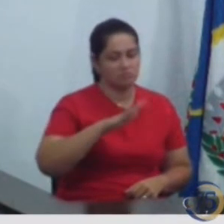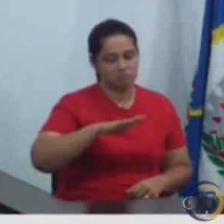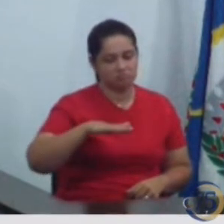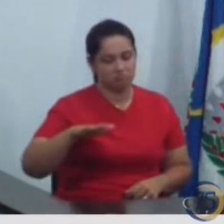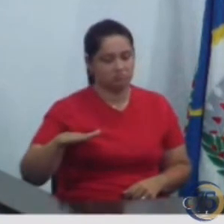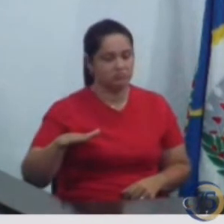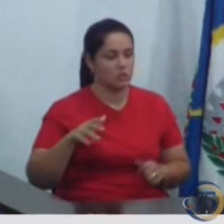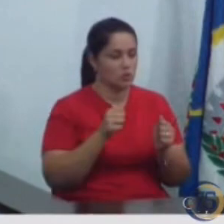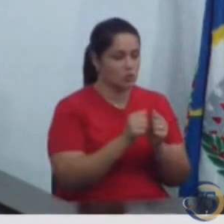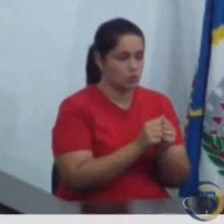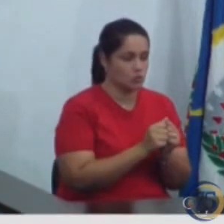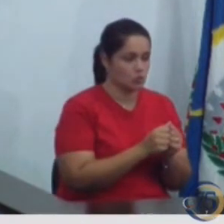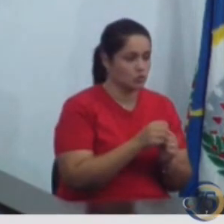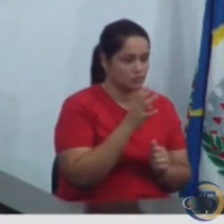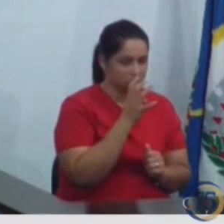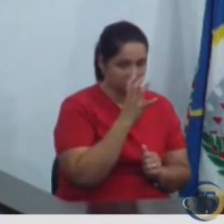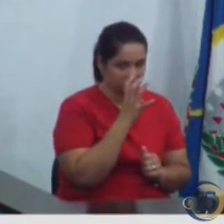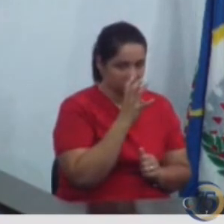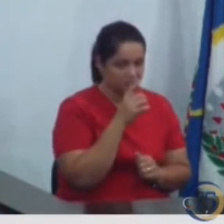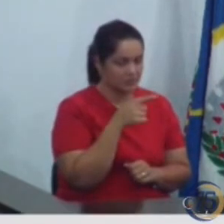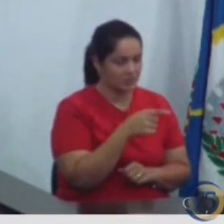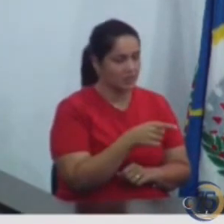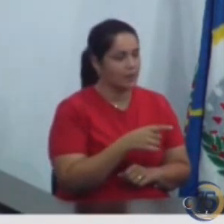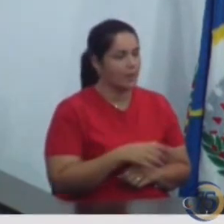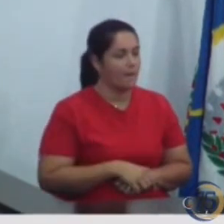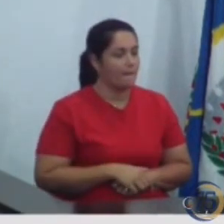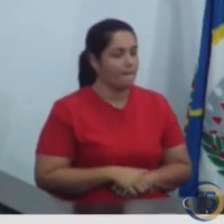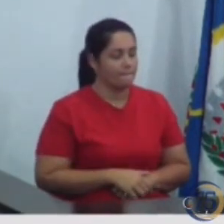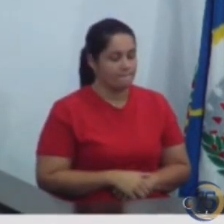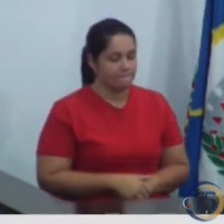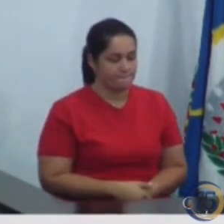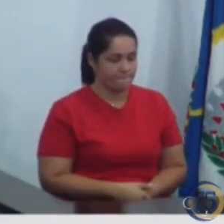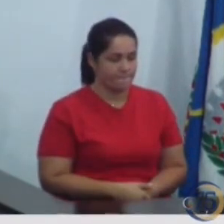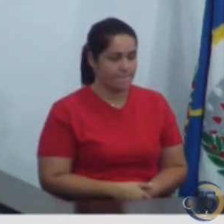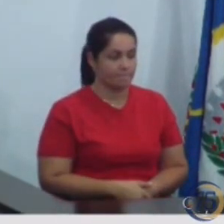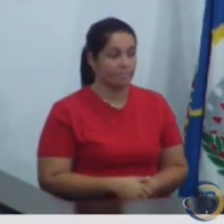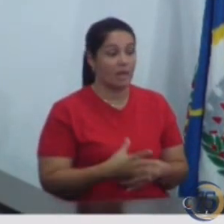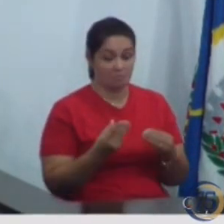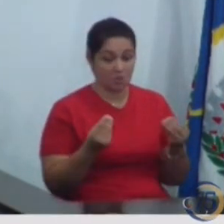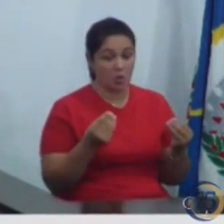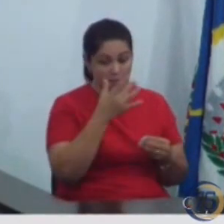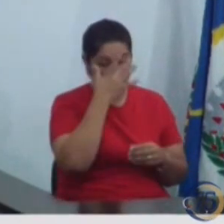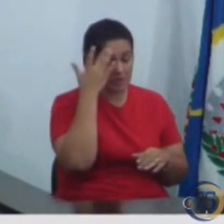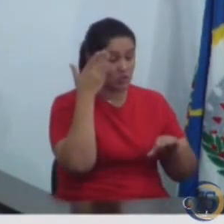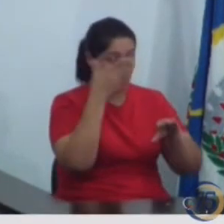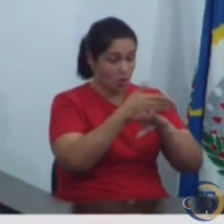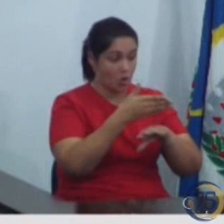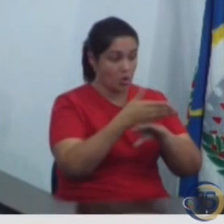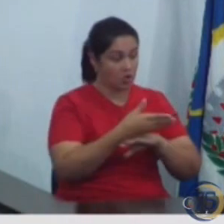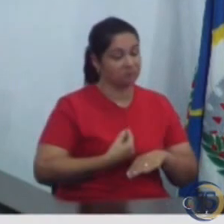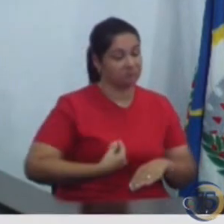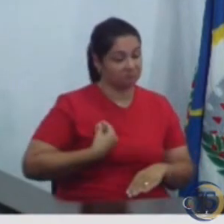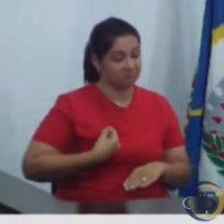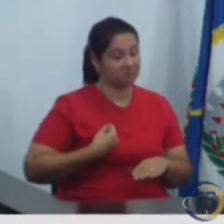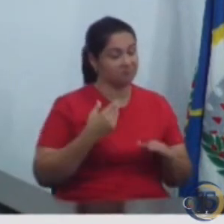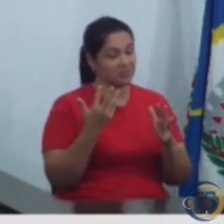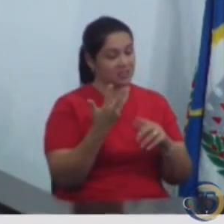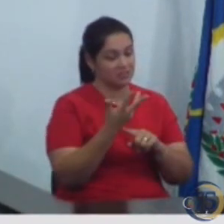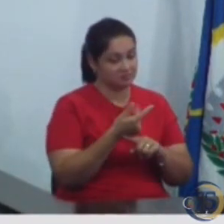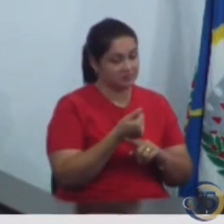né Eliete também tava lá acompanhando é bastante pessoas prestigiando o evento